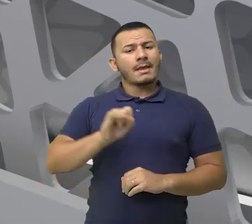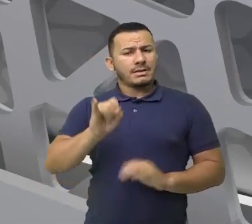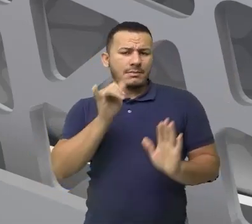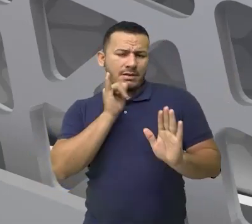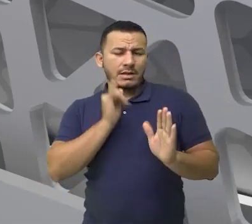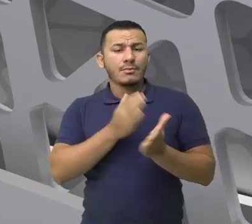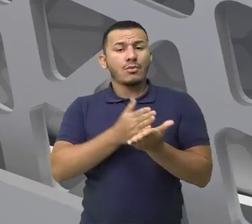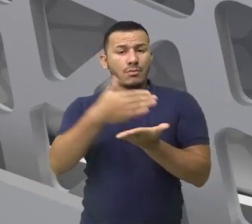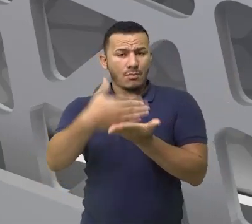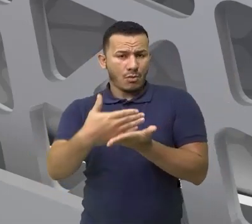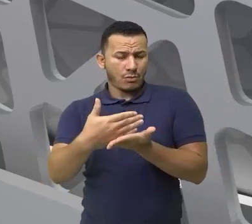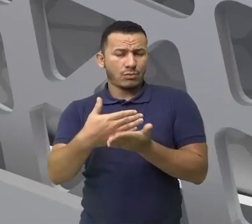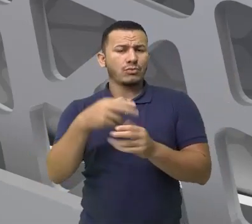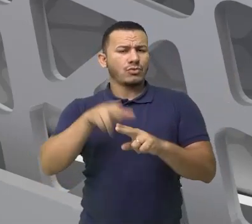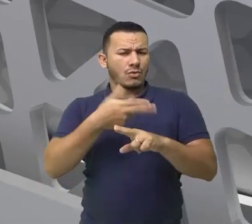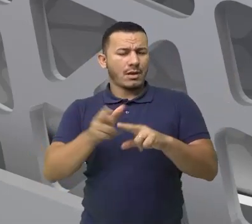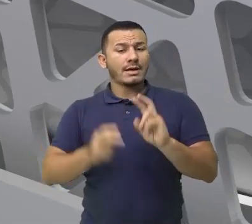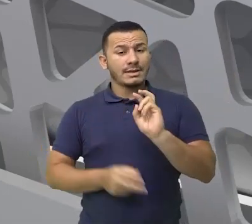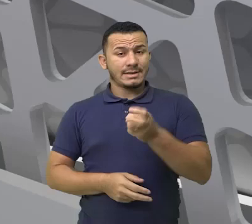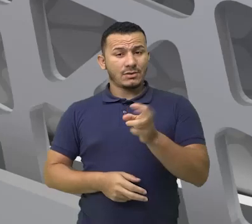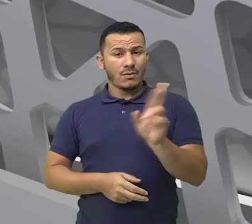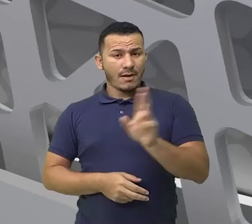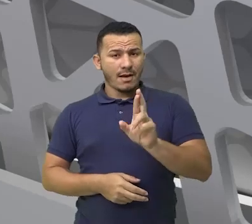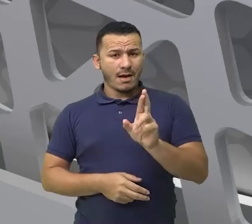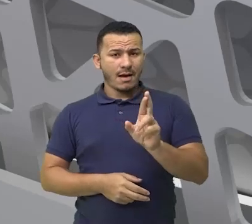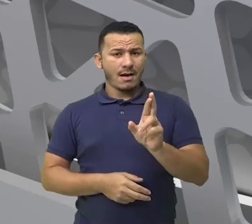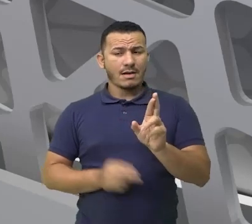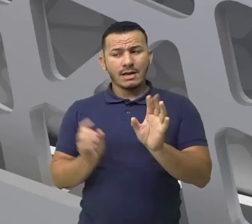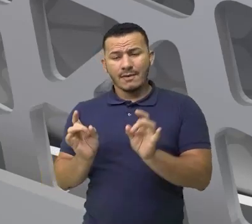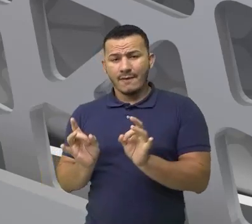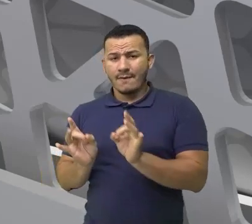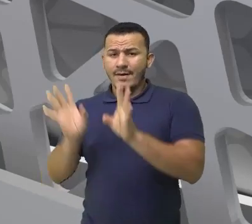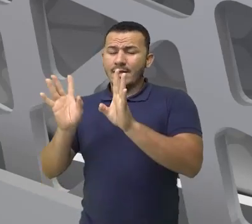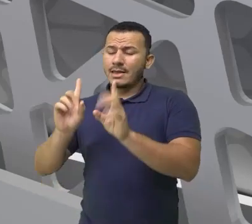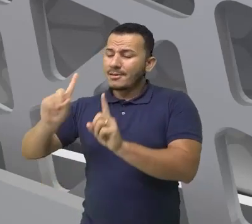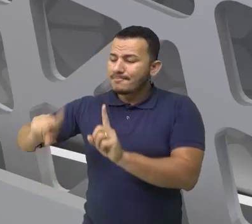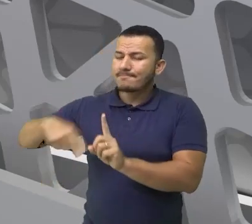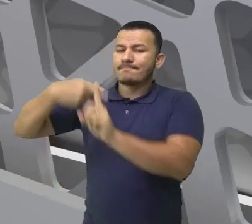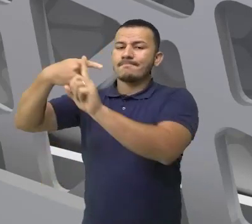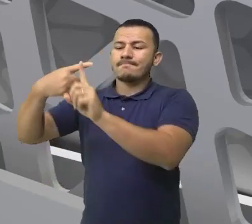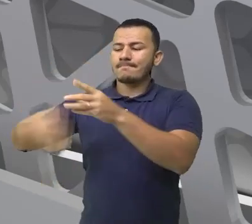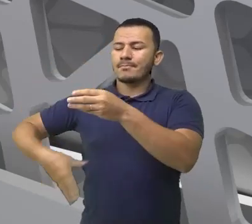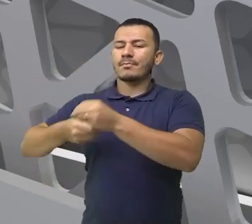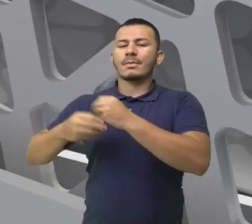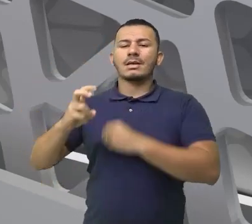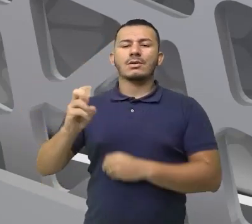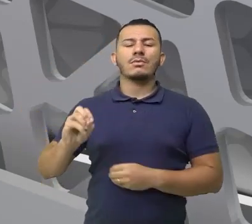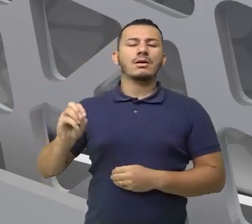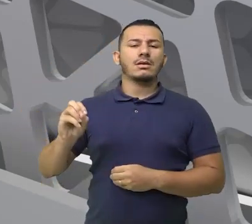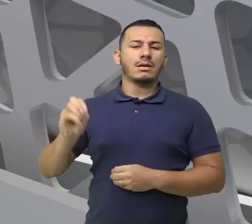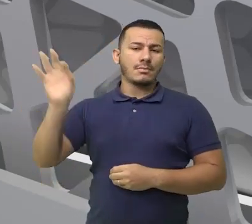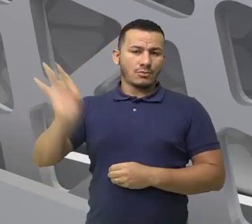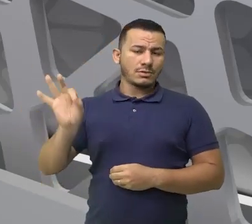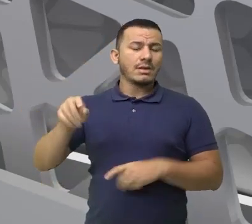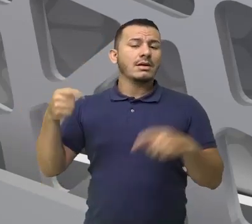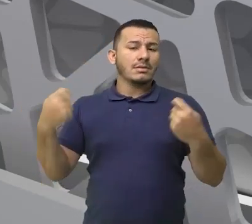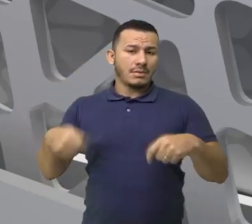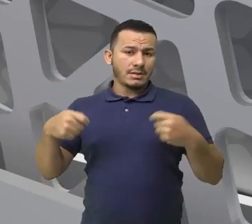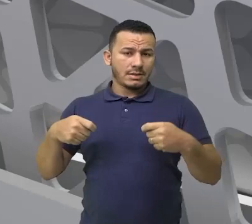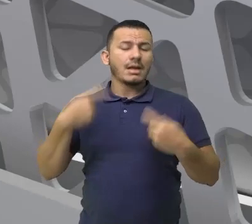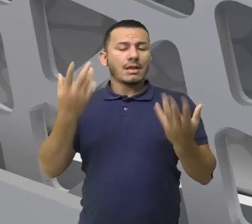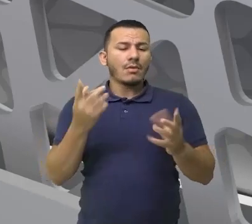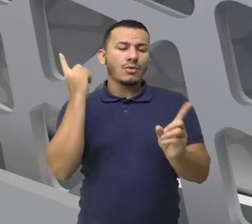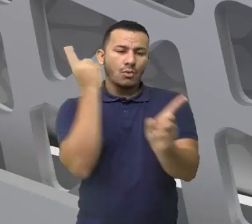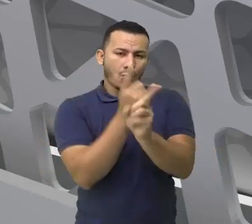bolo de chocolate custava R$5, a venda do bolo vai ser acrescida de 50%, aí a gente descobriu que o valor do bolo